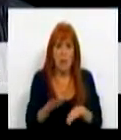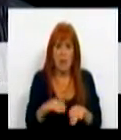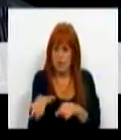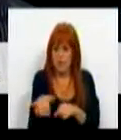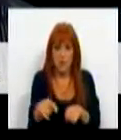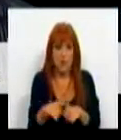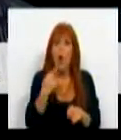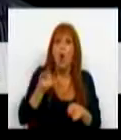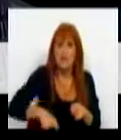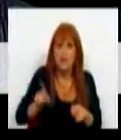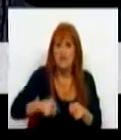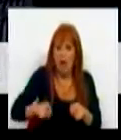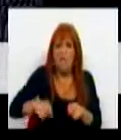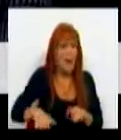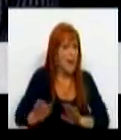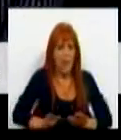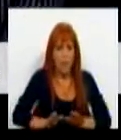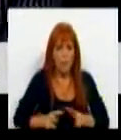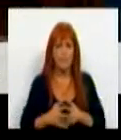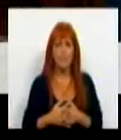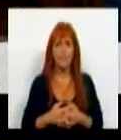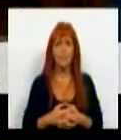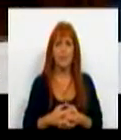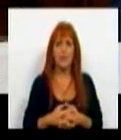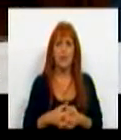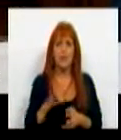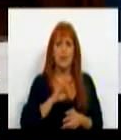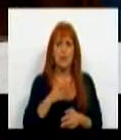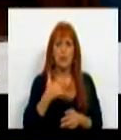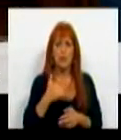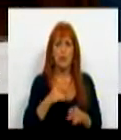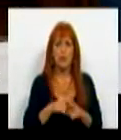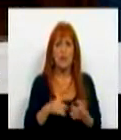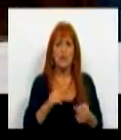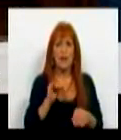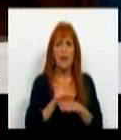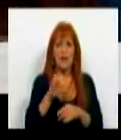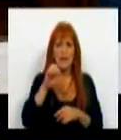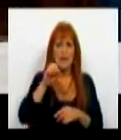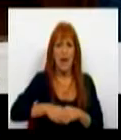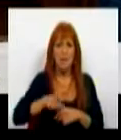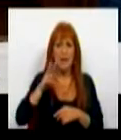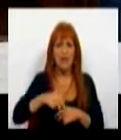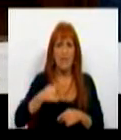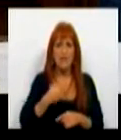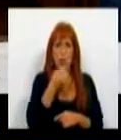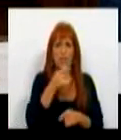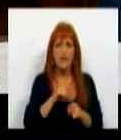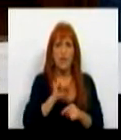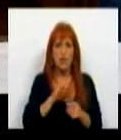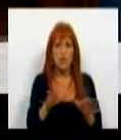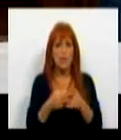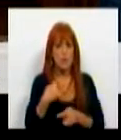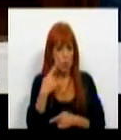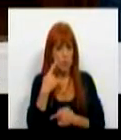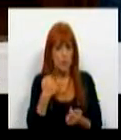estas situações não se voltem a repetir. Sr. Deputado, a carta da CMVM, confesso que as nossas equipas